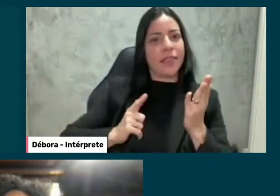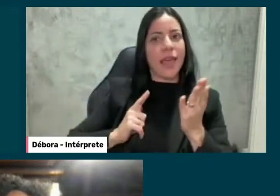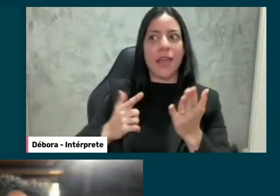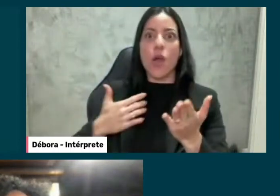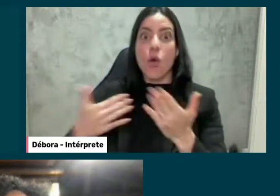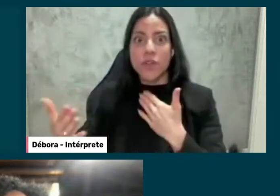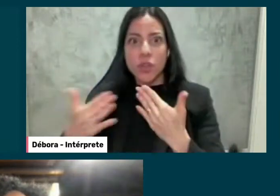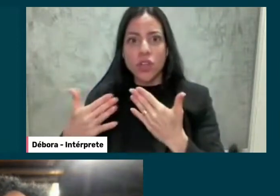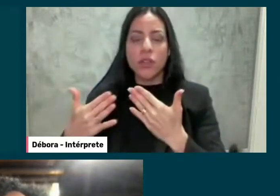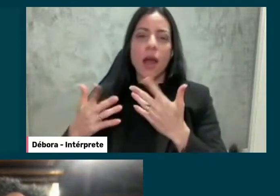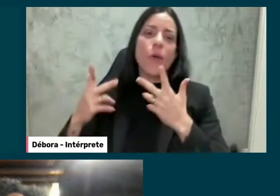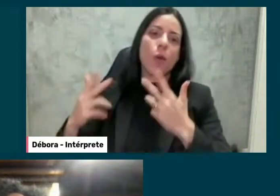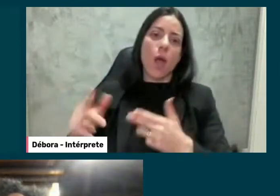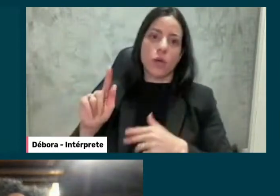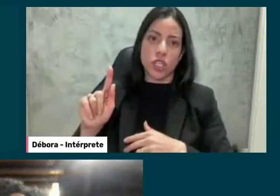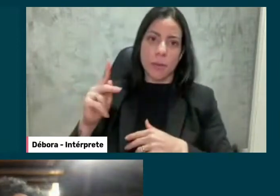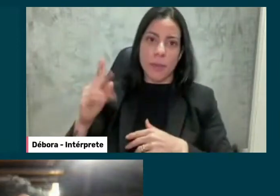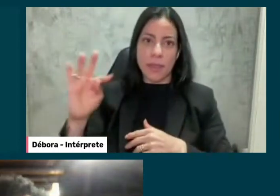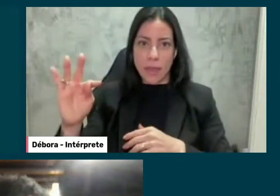o caso do ChatGPT ou do Bard.